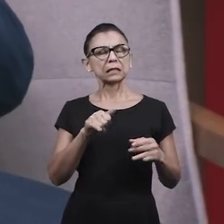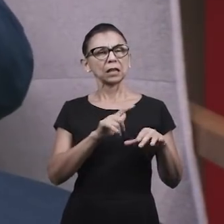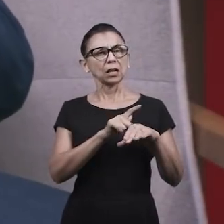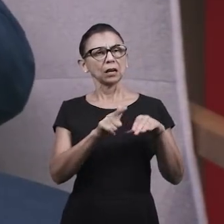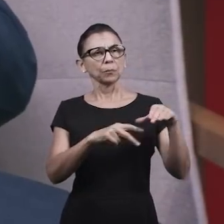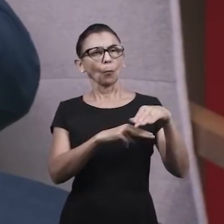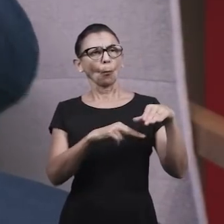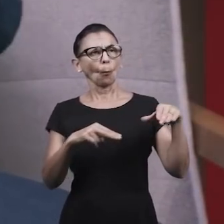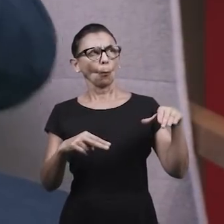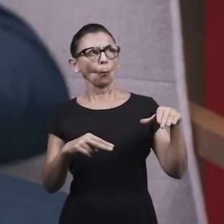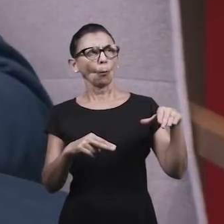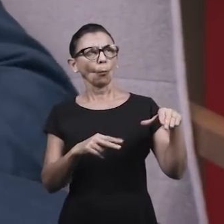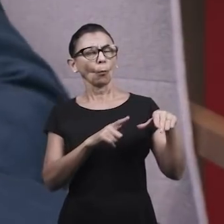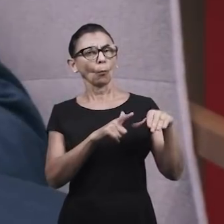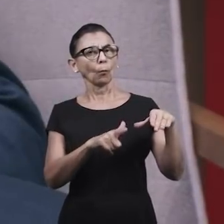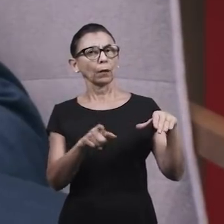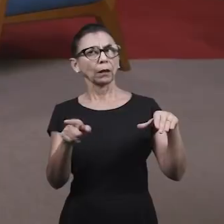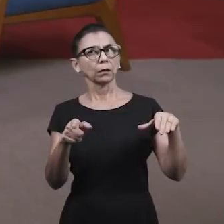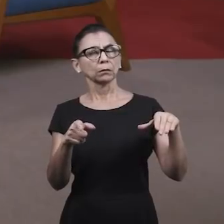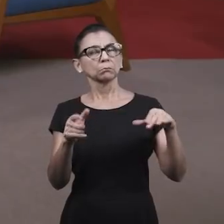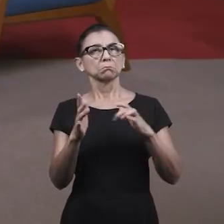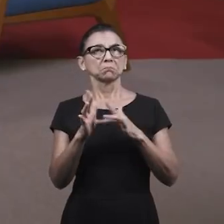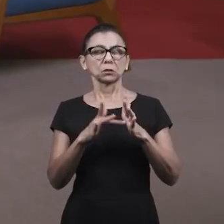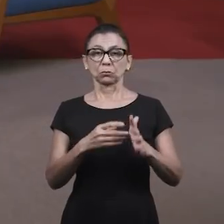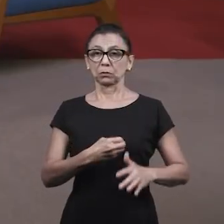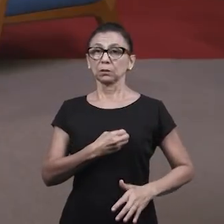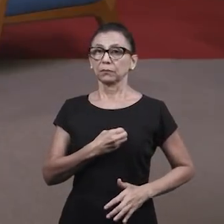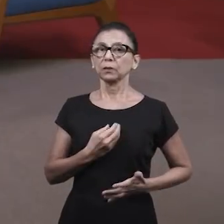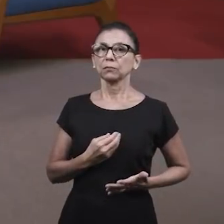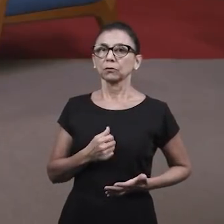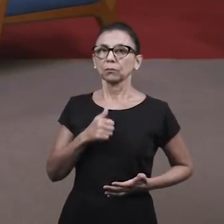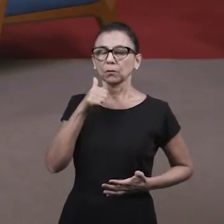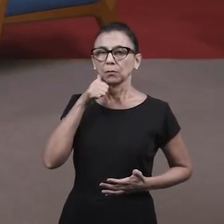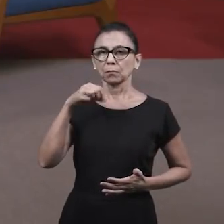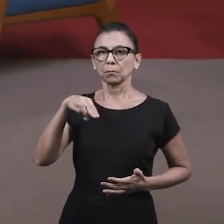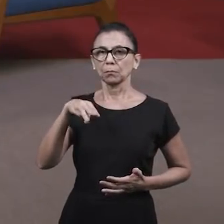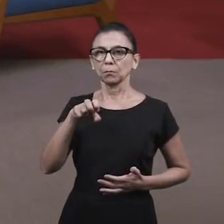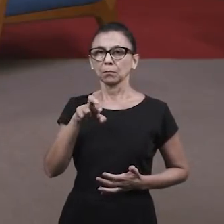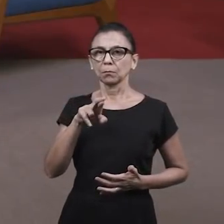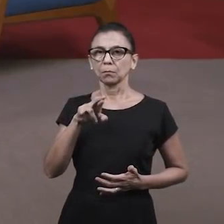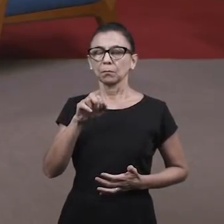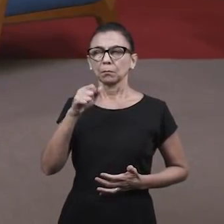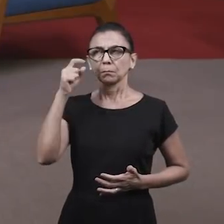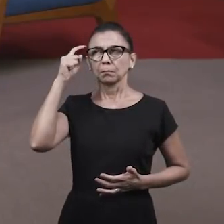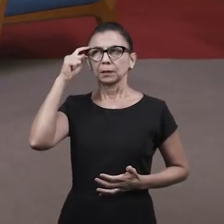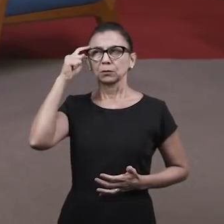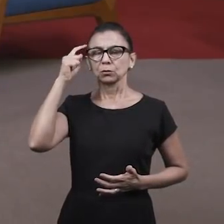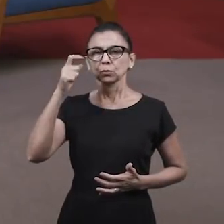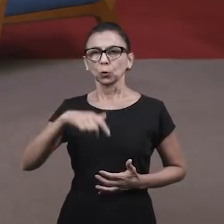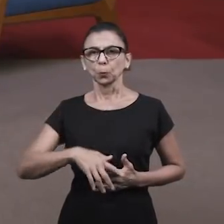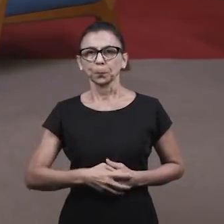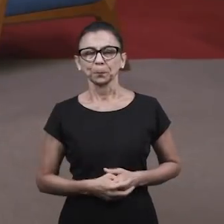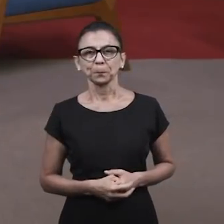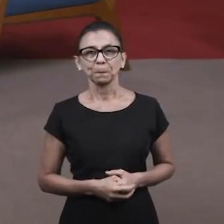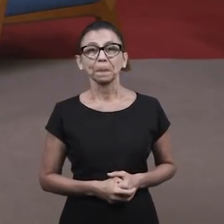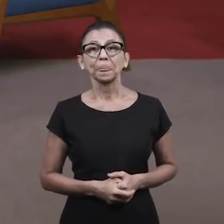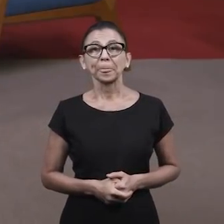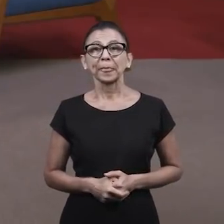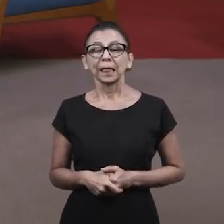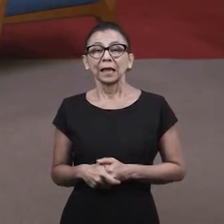que é Jesus. A voz, a fala, ele estava ali. E ela não